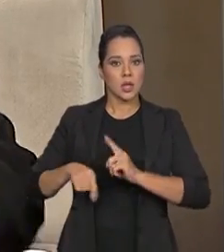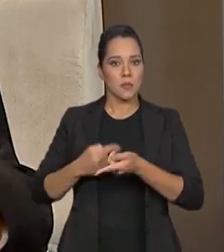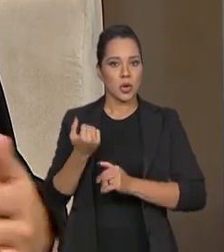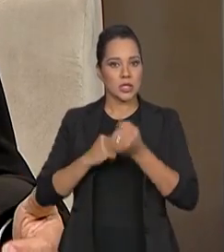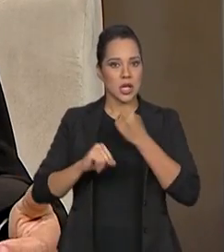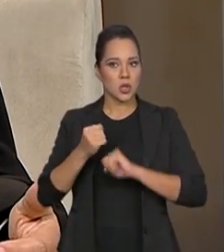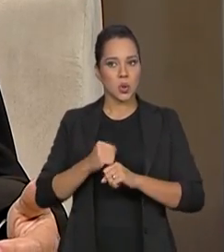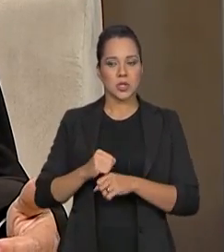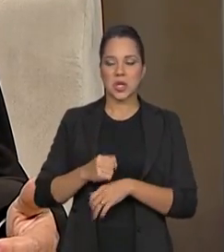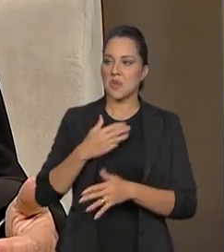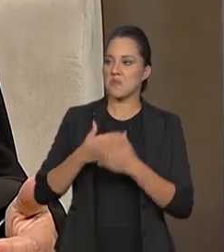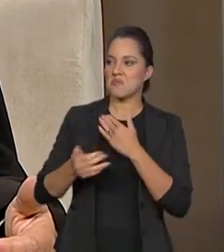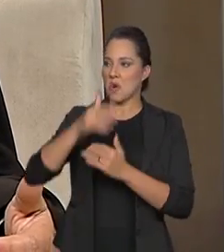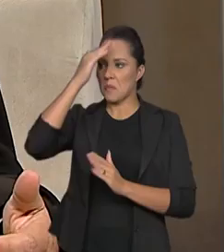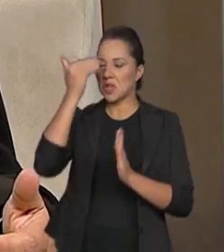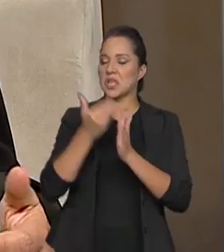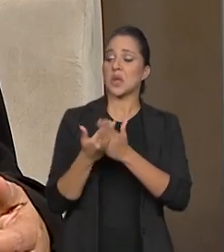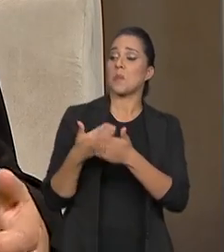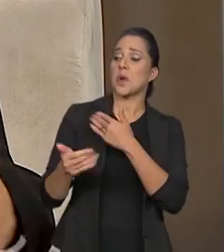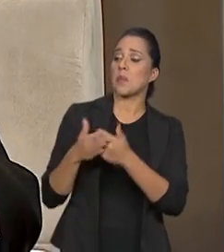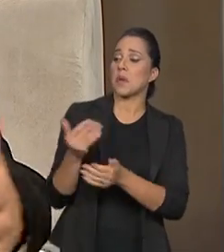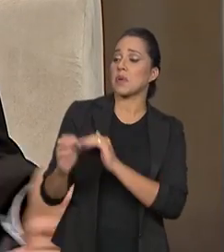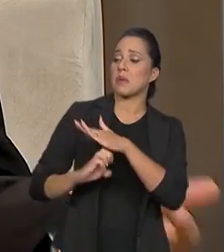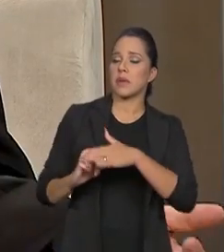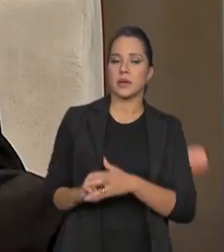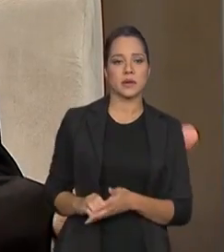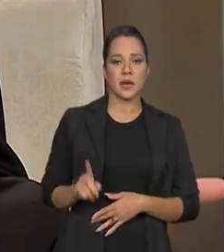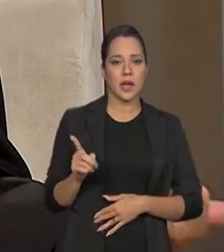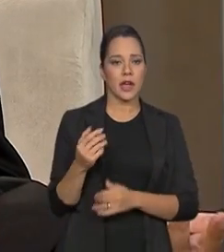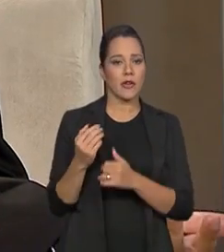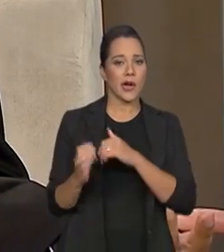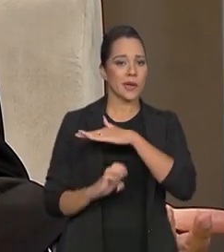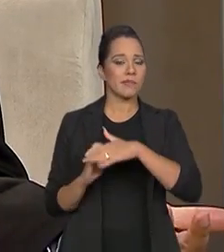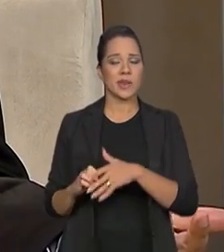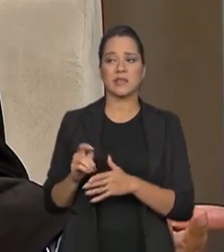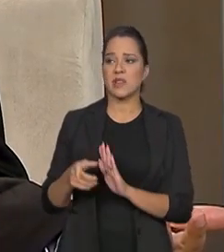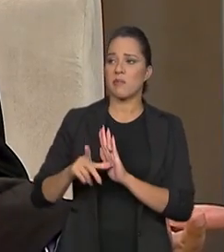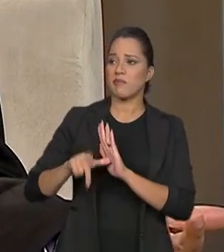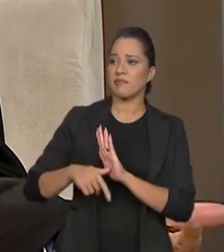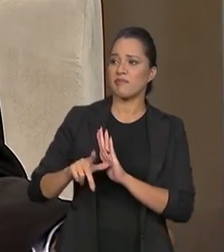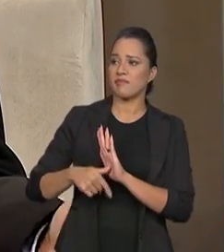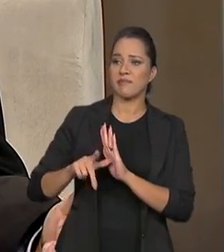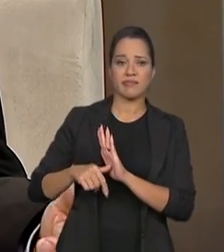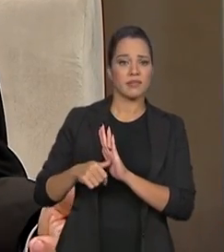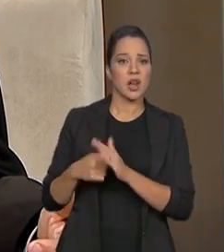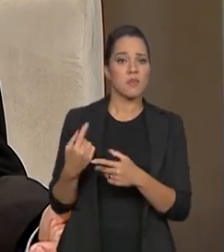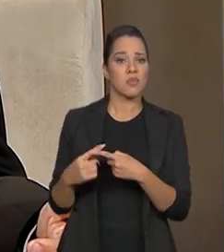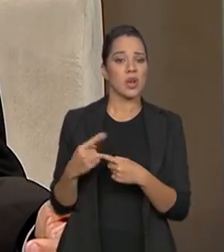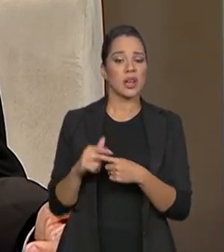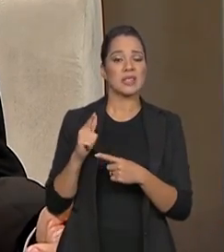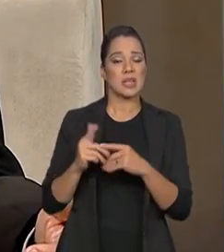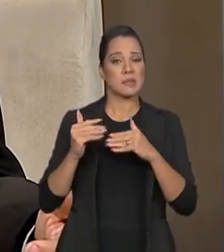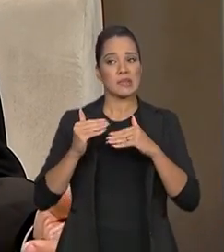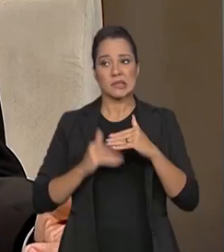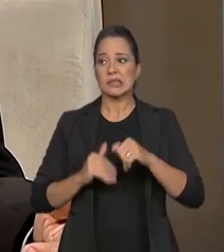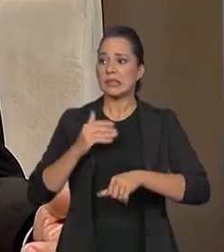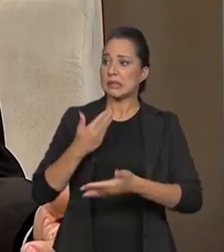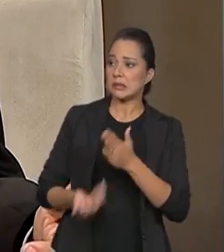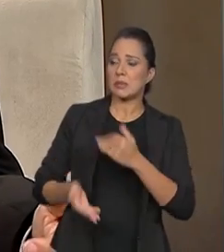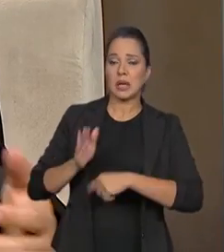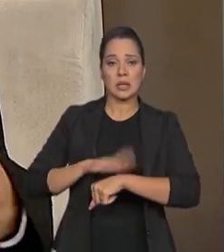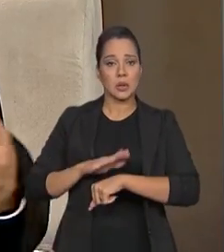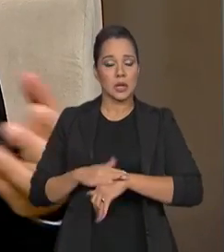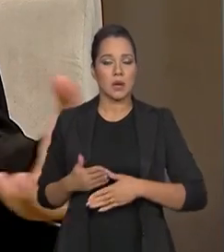a indústria tem que se virar para cumprir eu tô condenando a minha indústria tá sempre atrasada no mundo todo porque ela tá sempre perdendo tempo